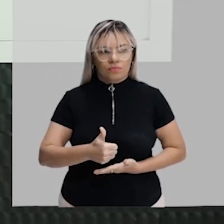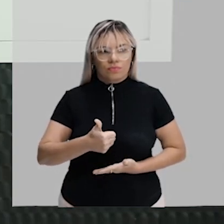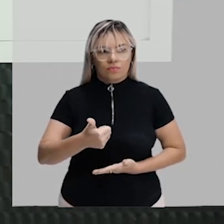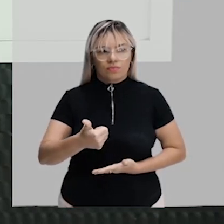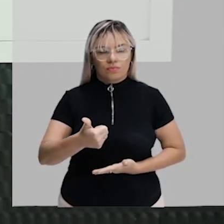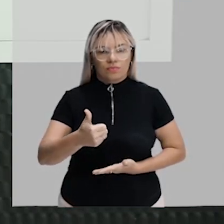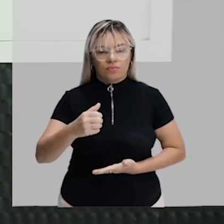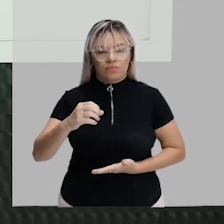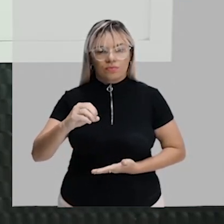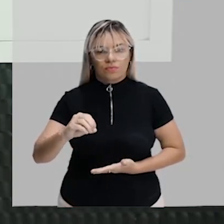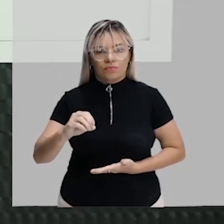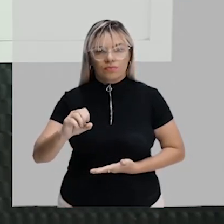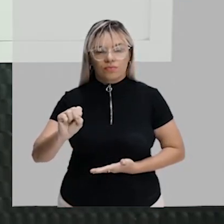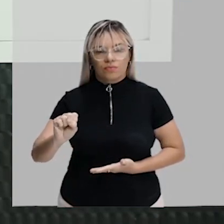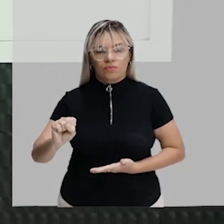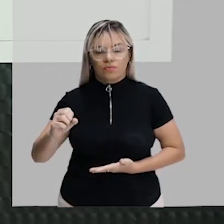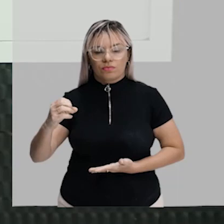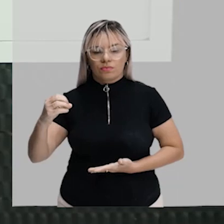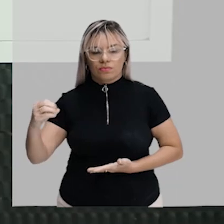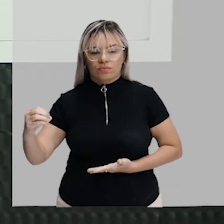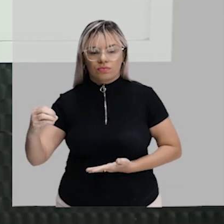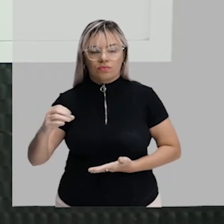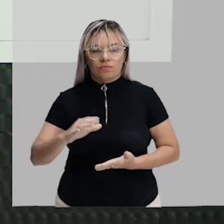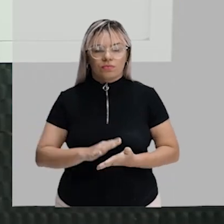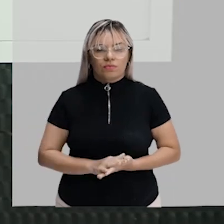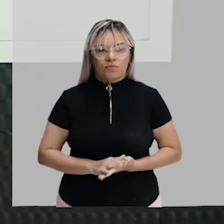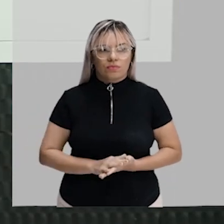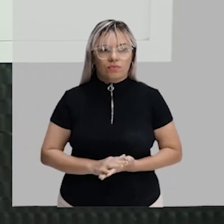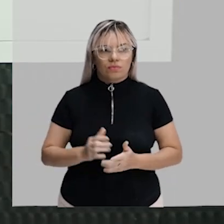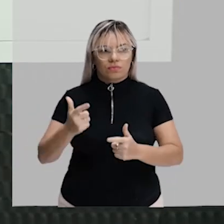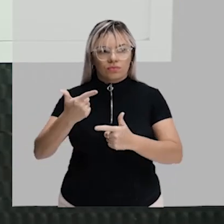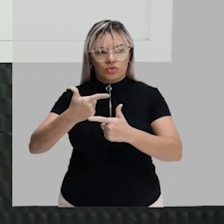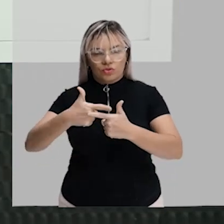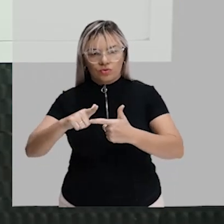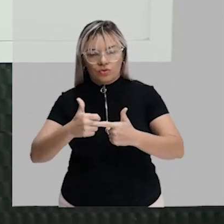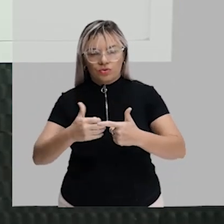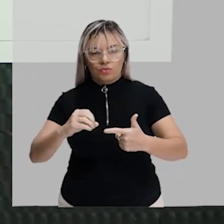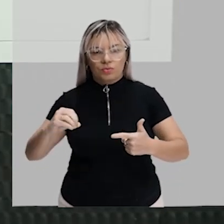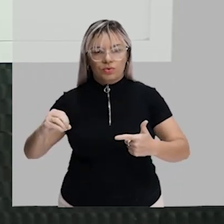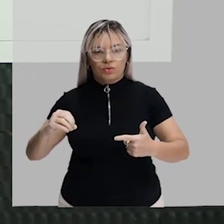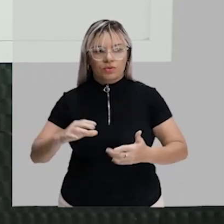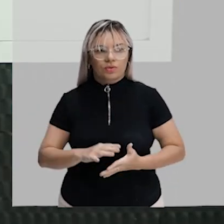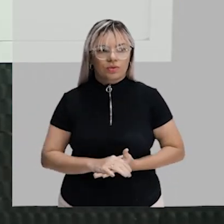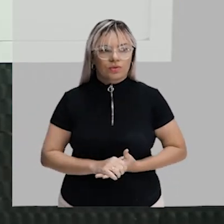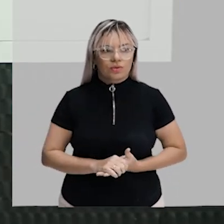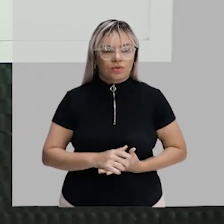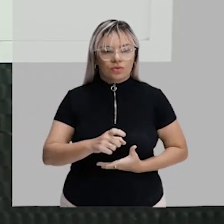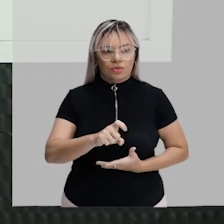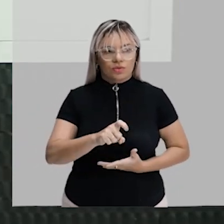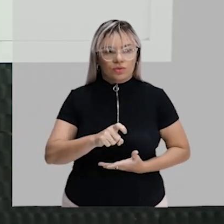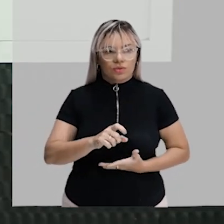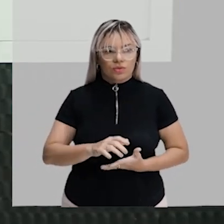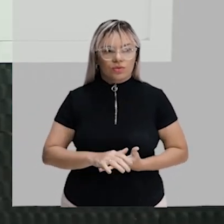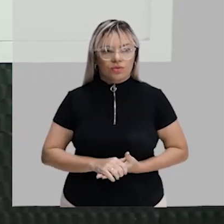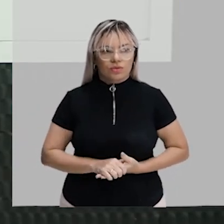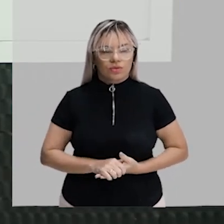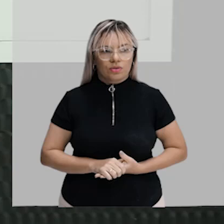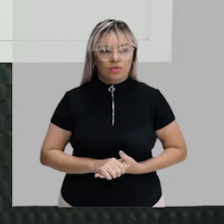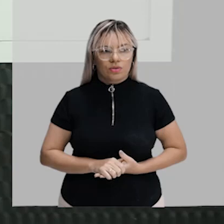1.080, certo? Então, você dividindo isso aqui por 100, você vai encontrar